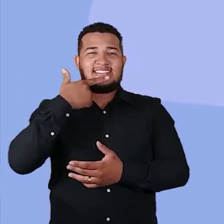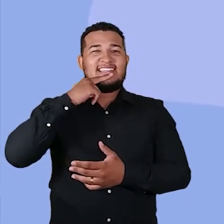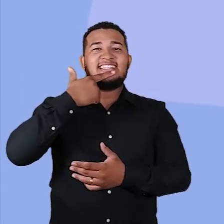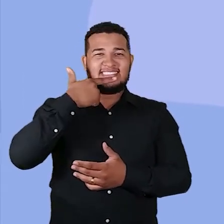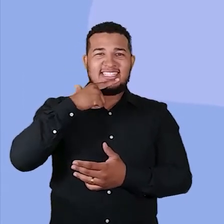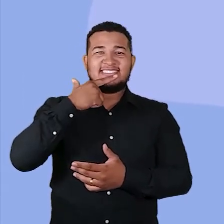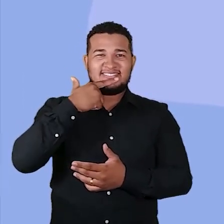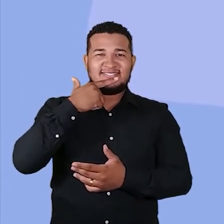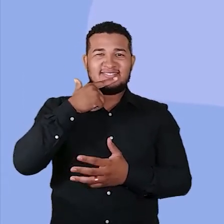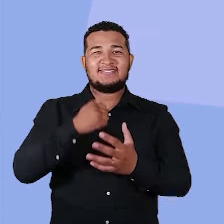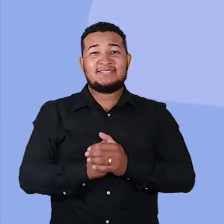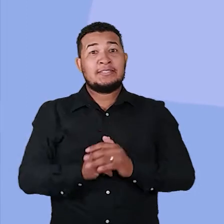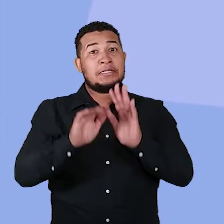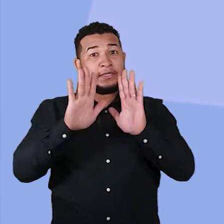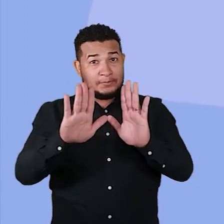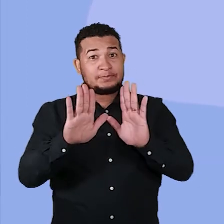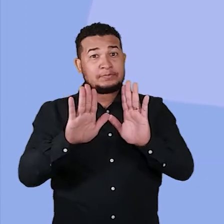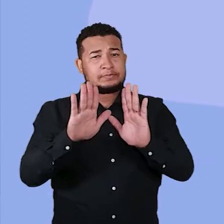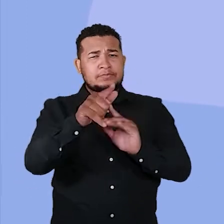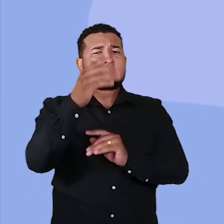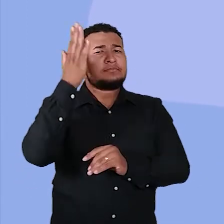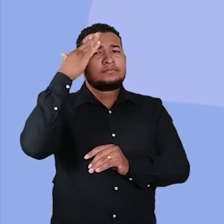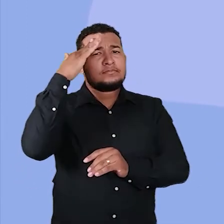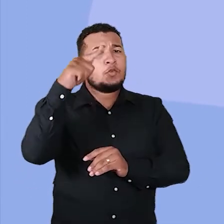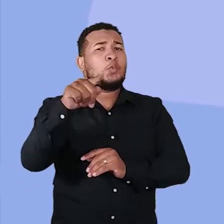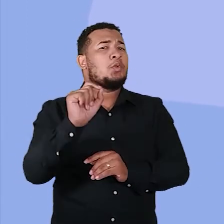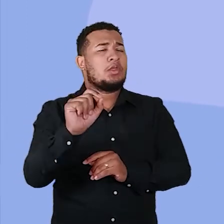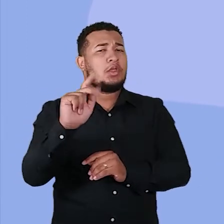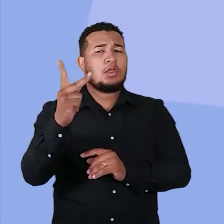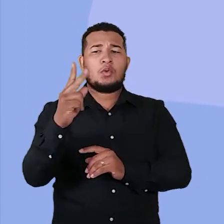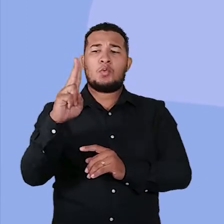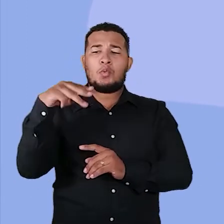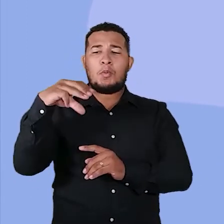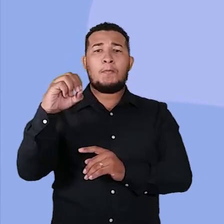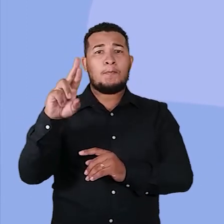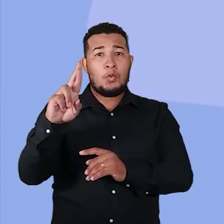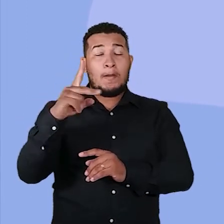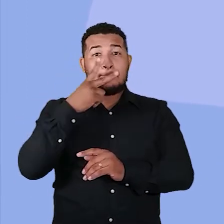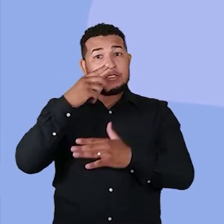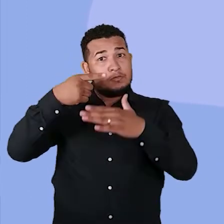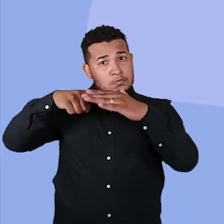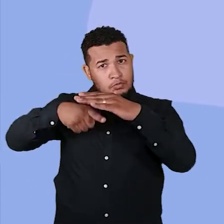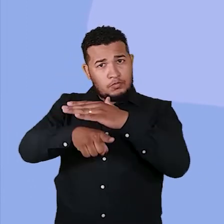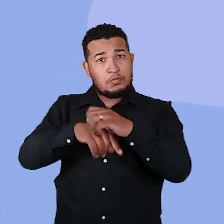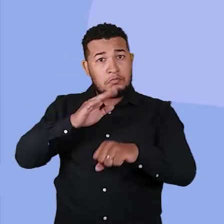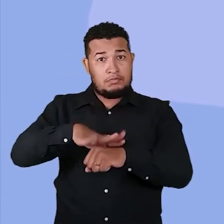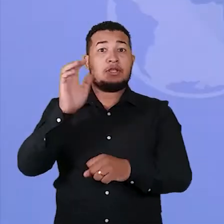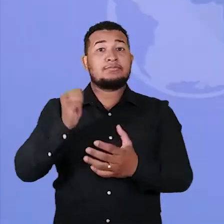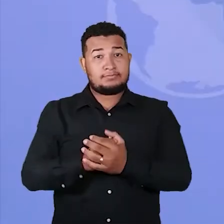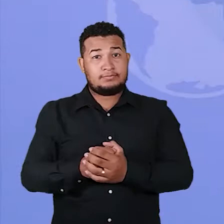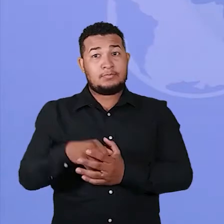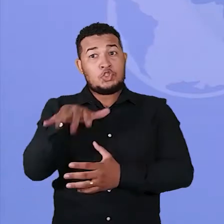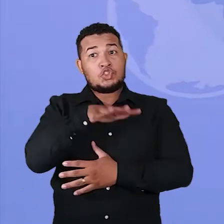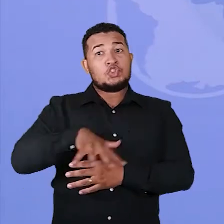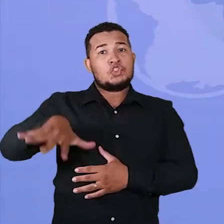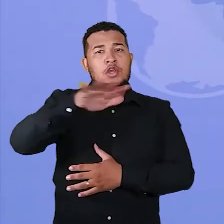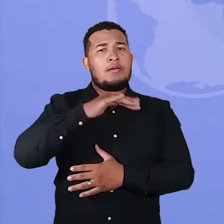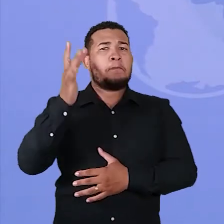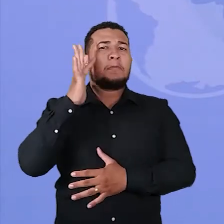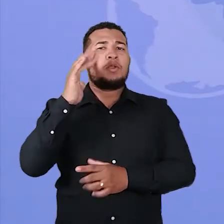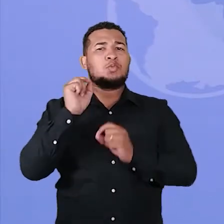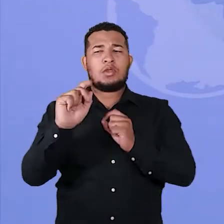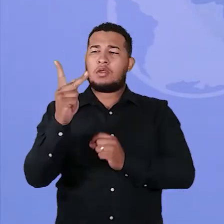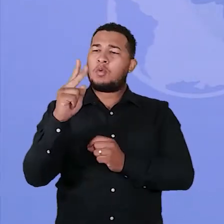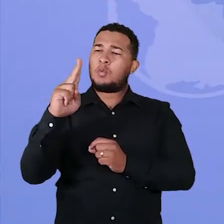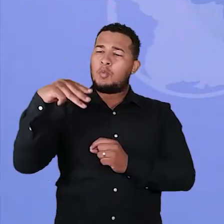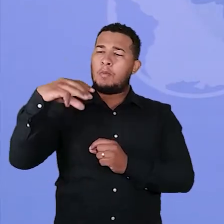situações engraçadas. Mas você sabia que o humor é algo mais profundo? De modo geral, a